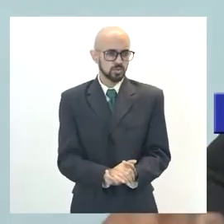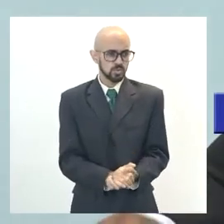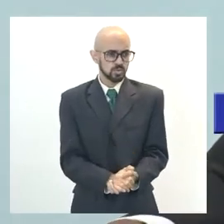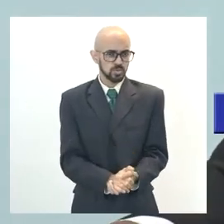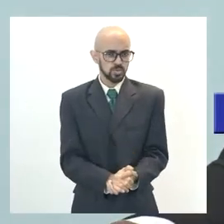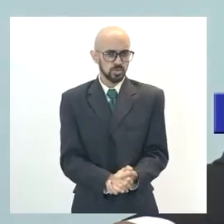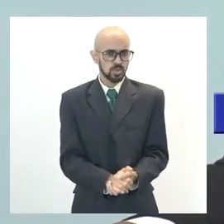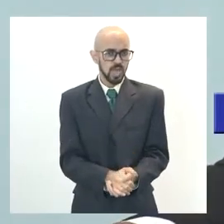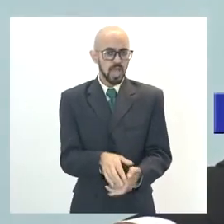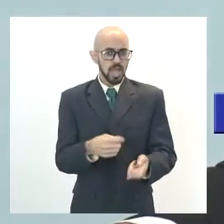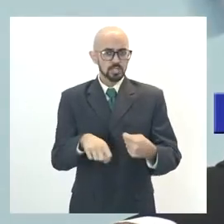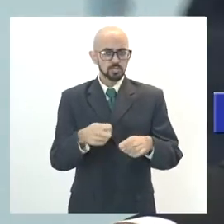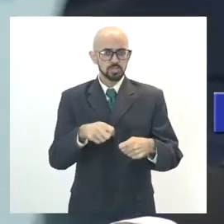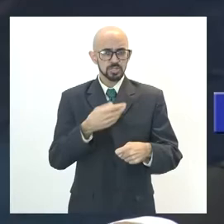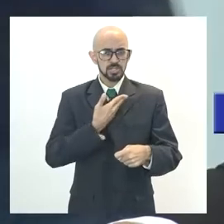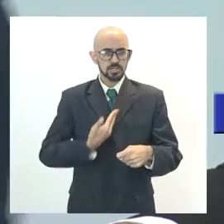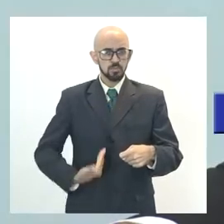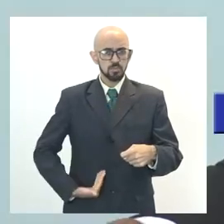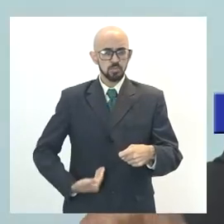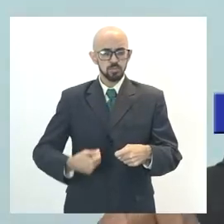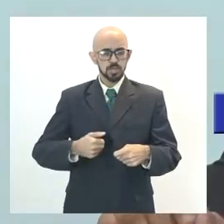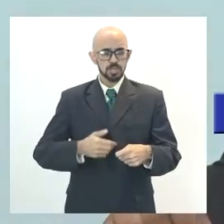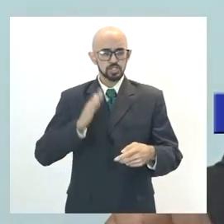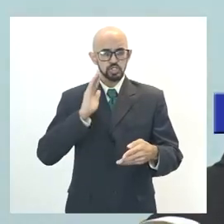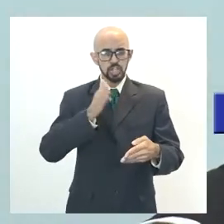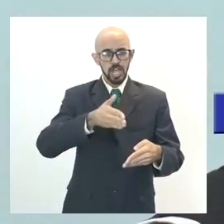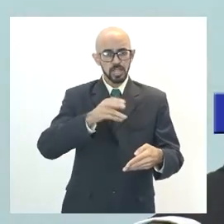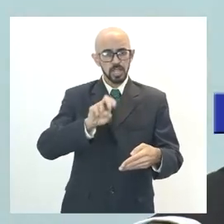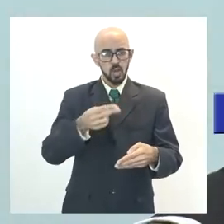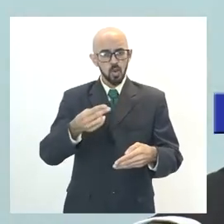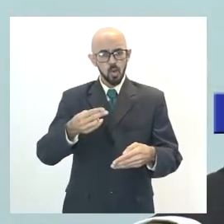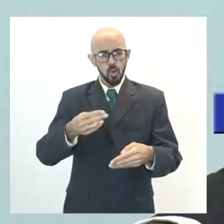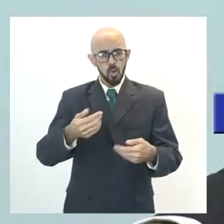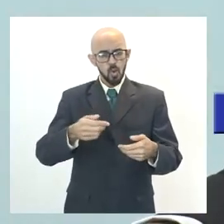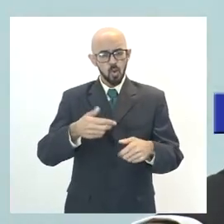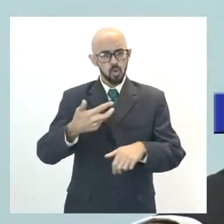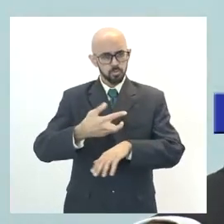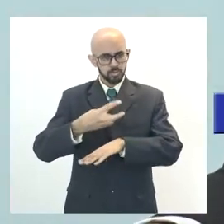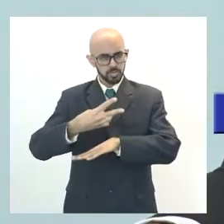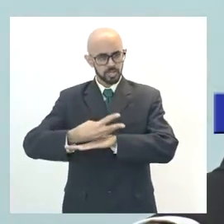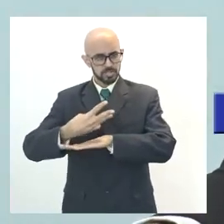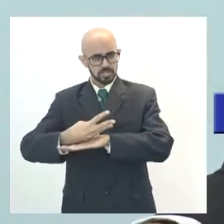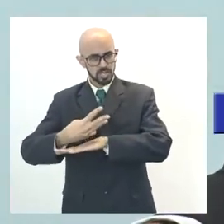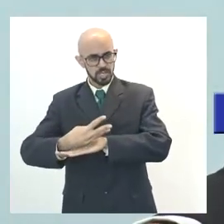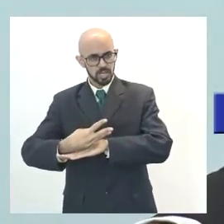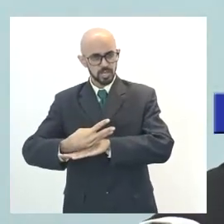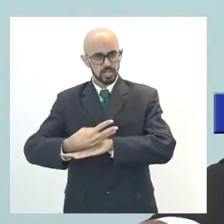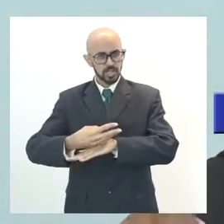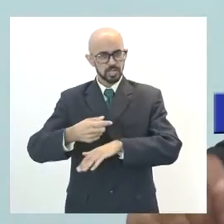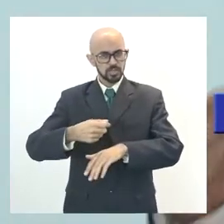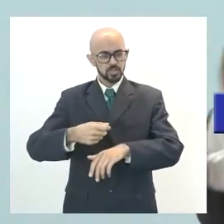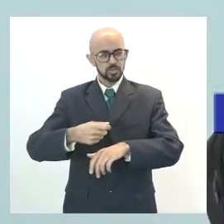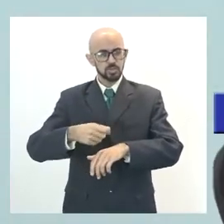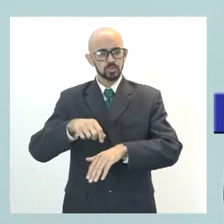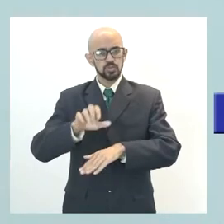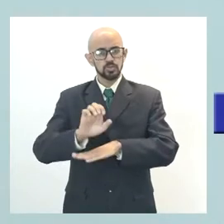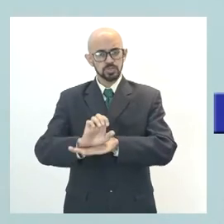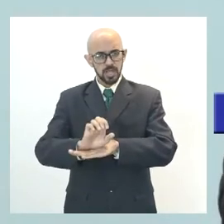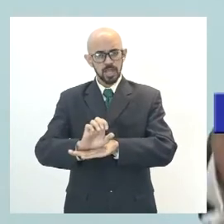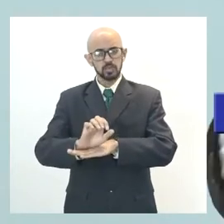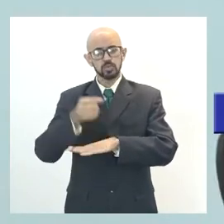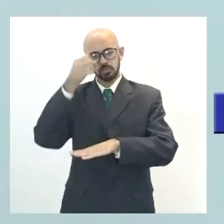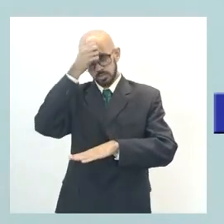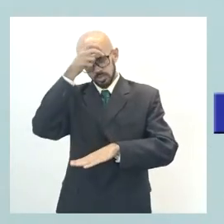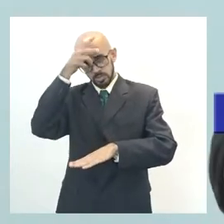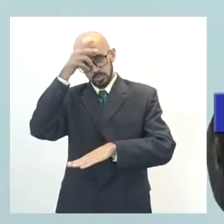a administração pública direta e indireta de qualquer dos poderes da União dos Estados do Distrito Federal e dos Municípios obedecerá aos